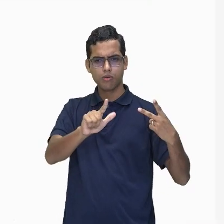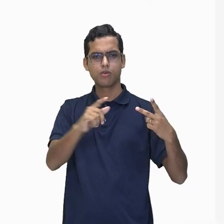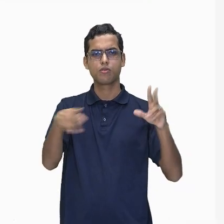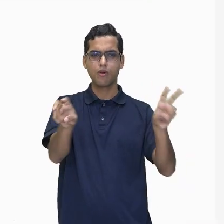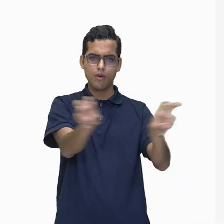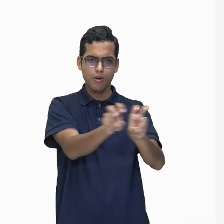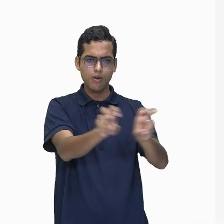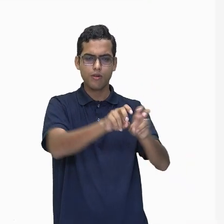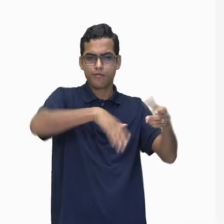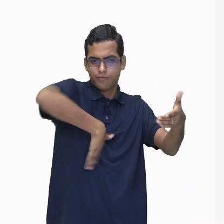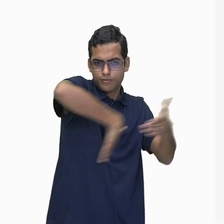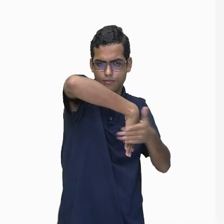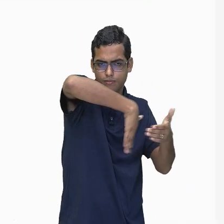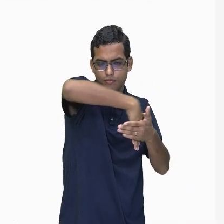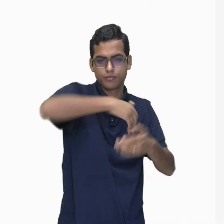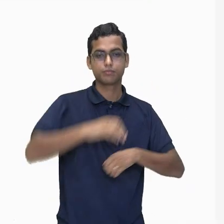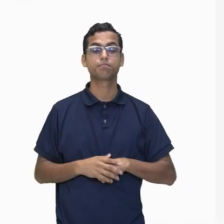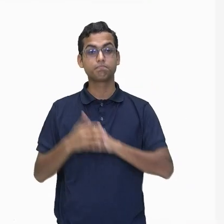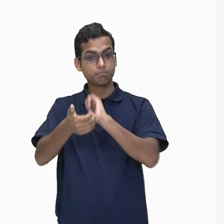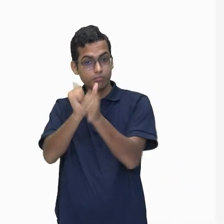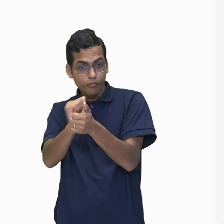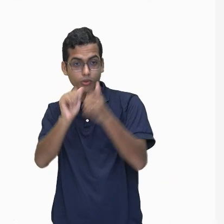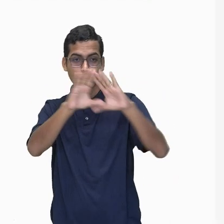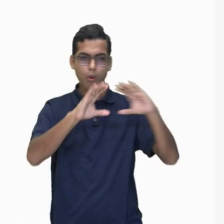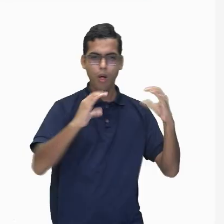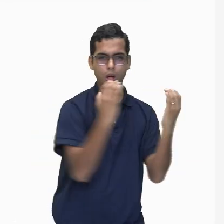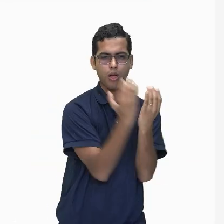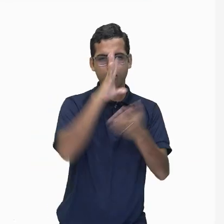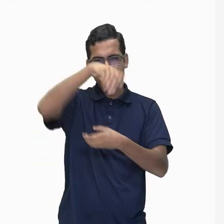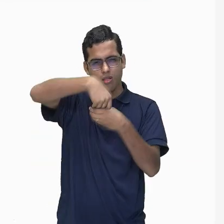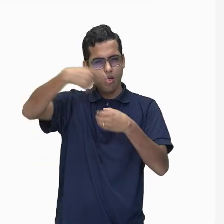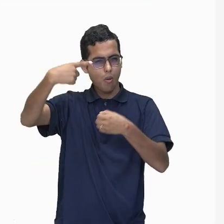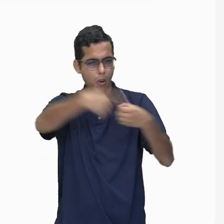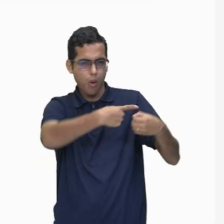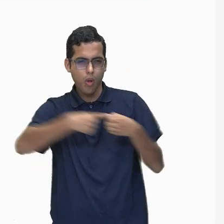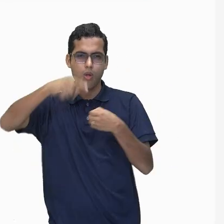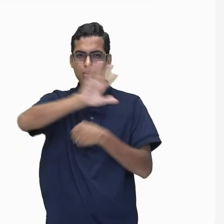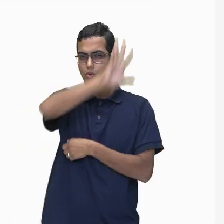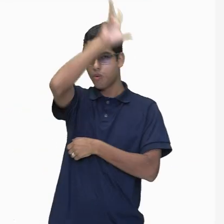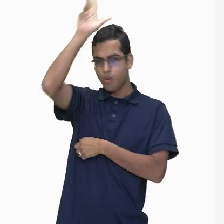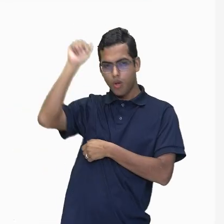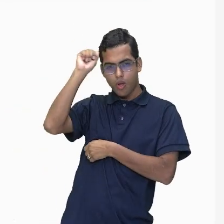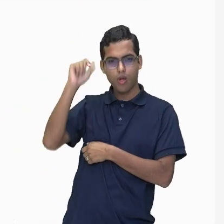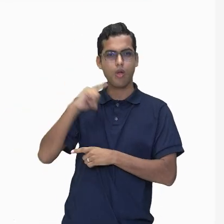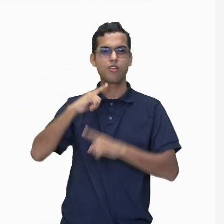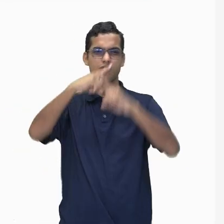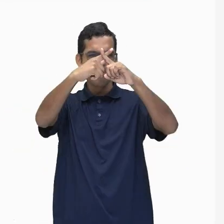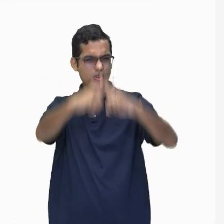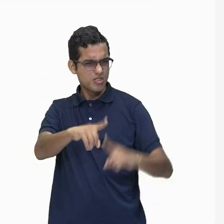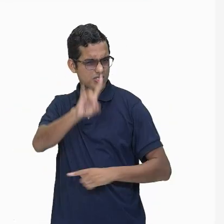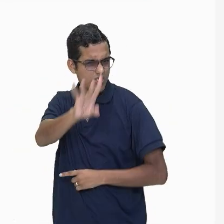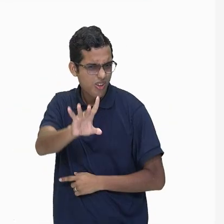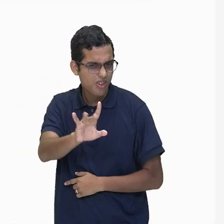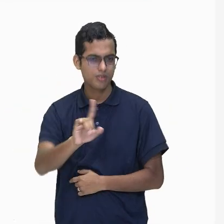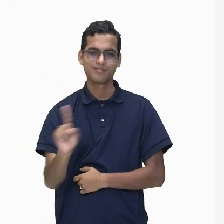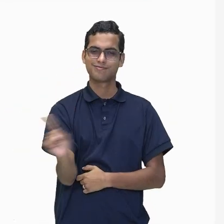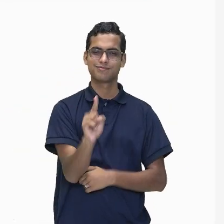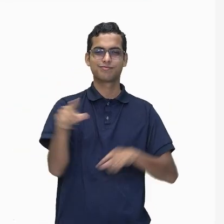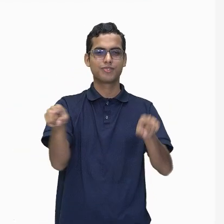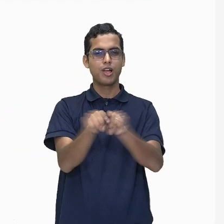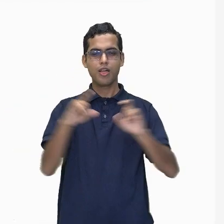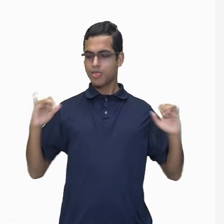do Amazonas. Então no interior do Amazonas o esporte é mais que competição, é